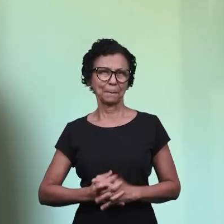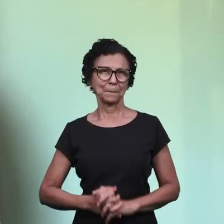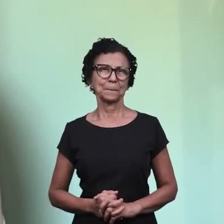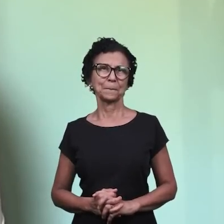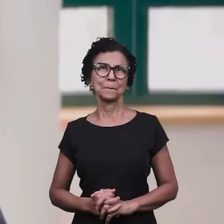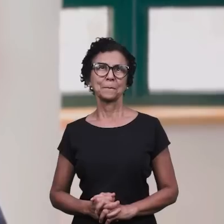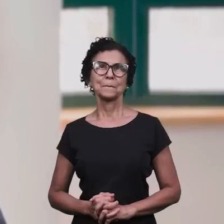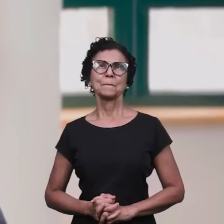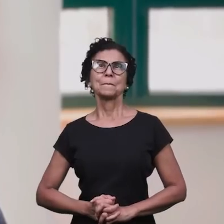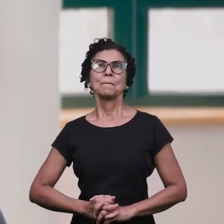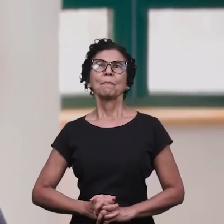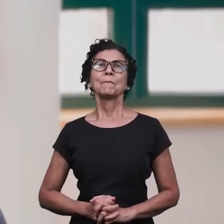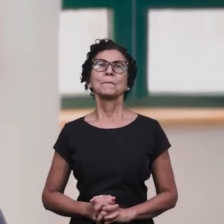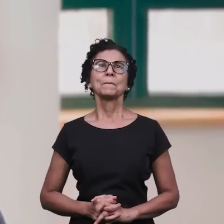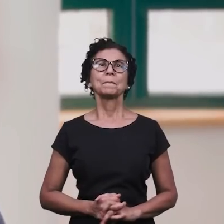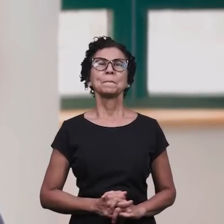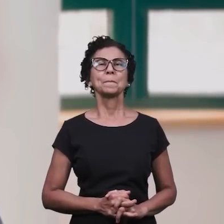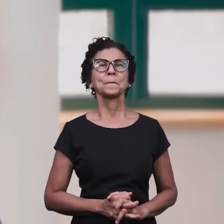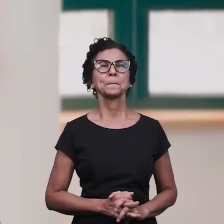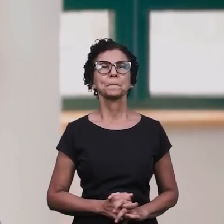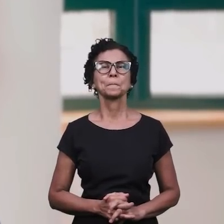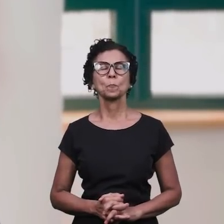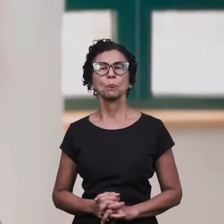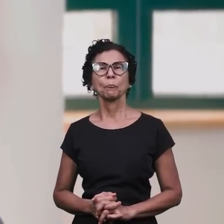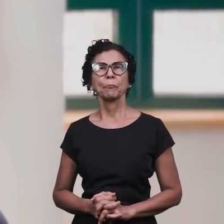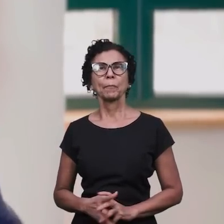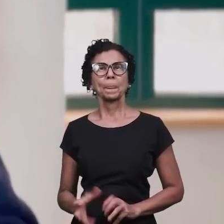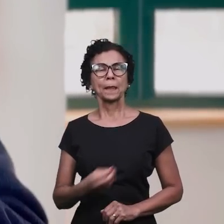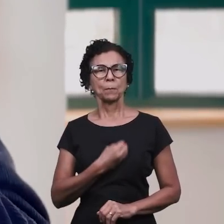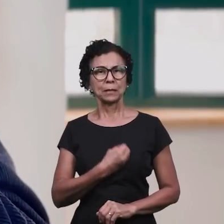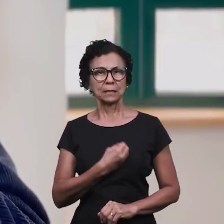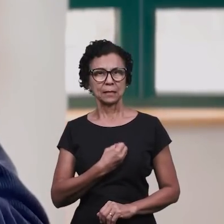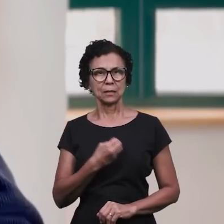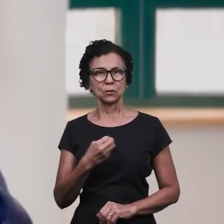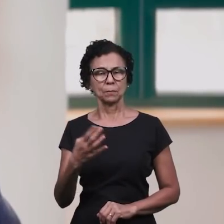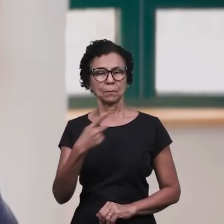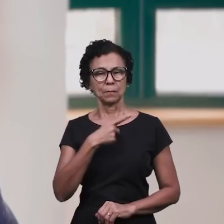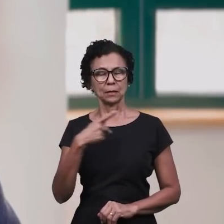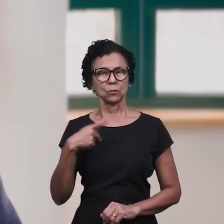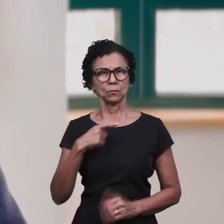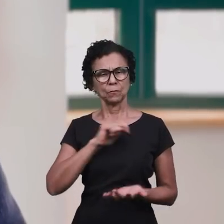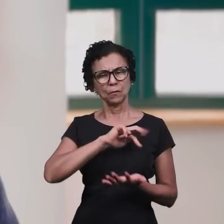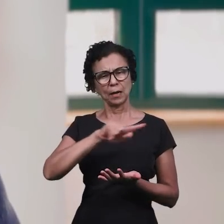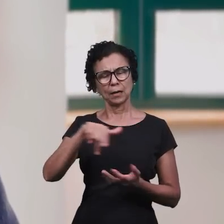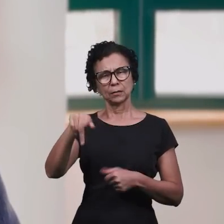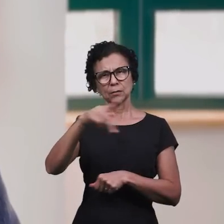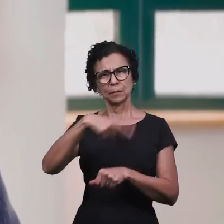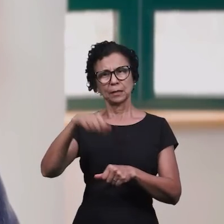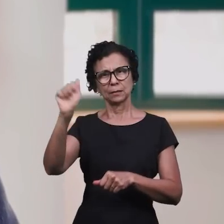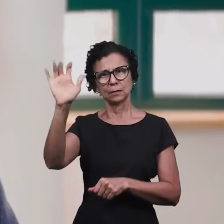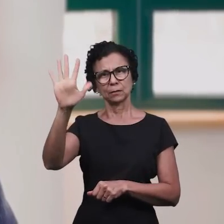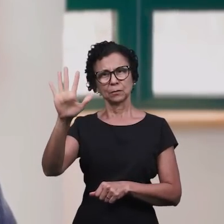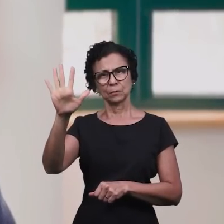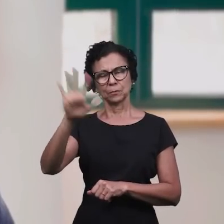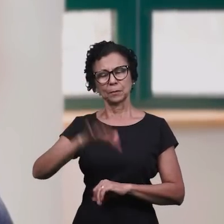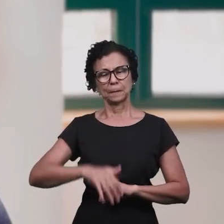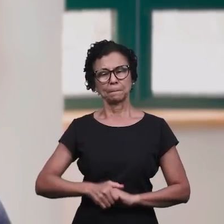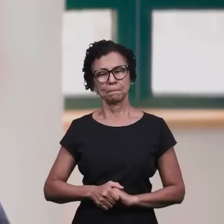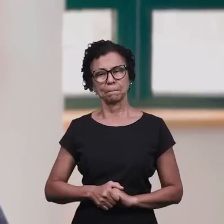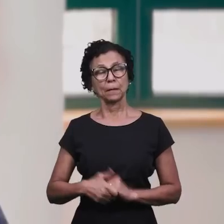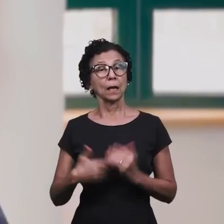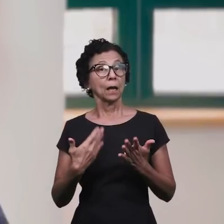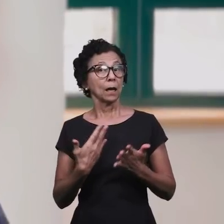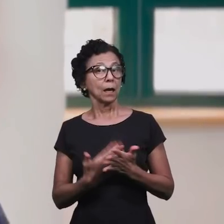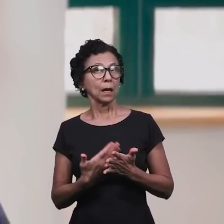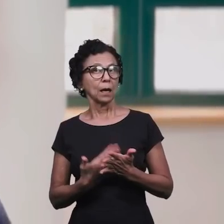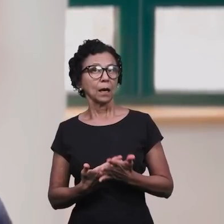sobre este evento. Nós estamos aqui com pastores de vários países da Europa. A nossa aula foi uma